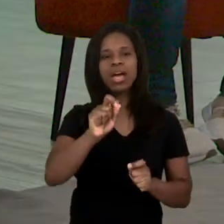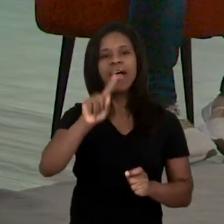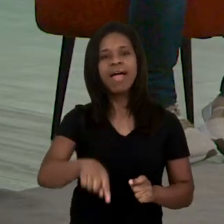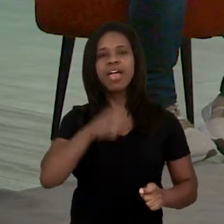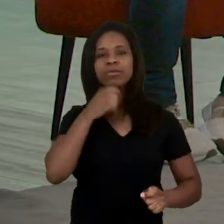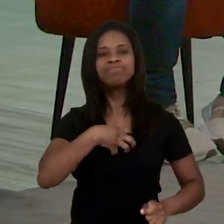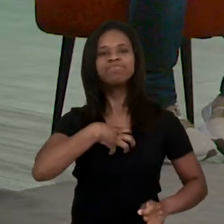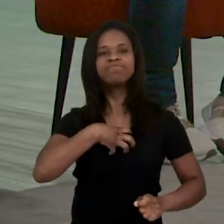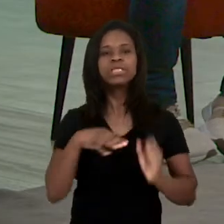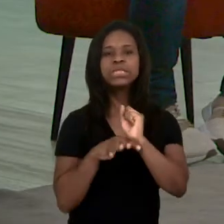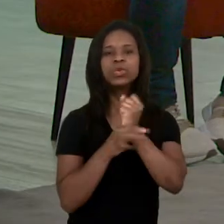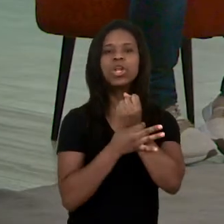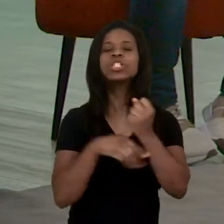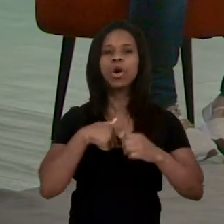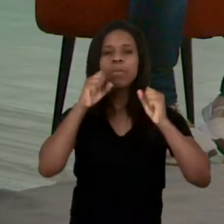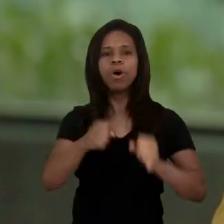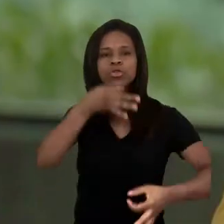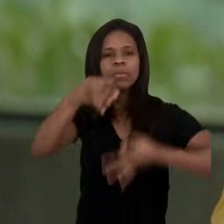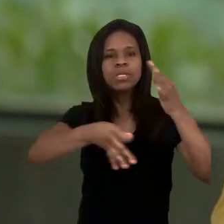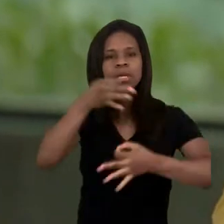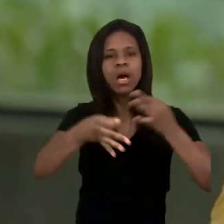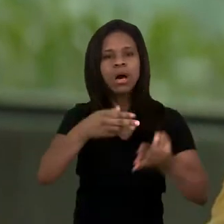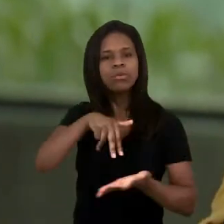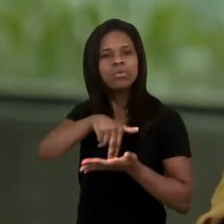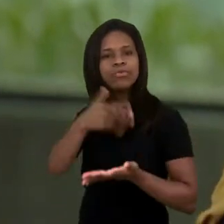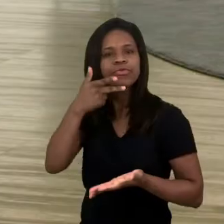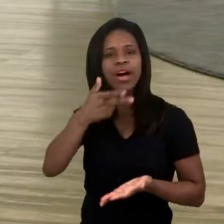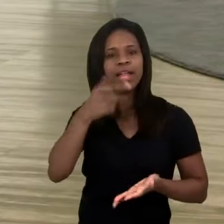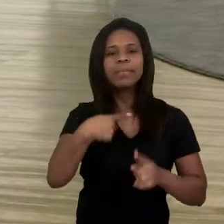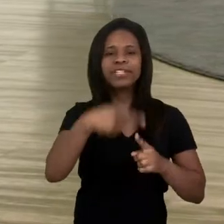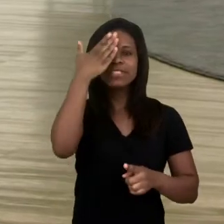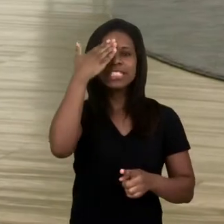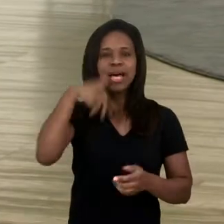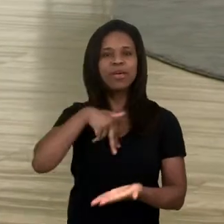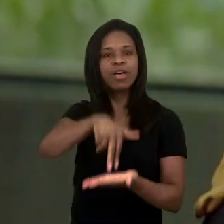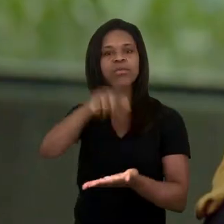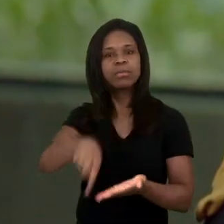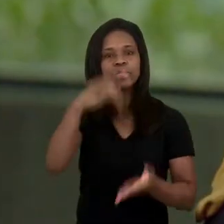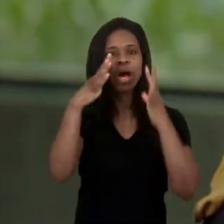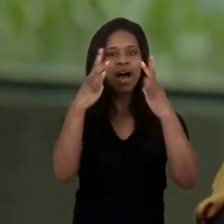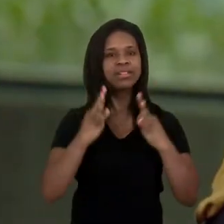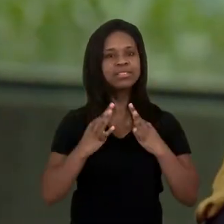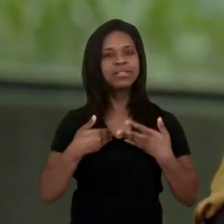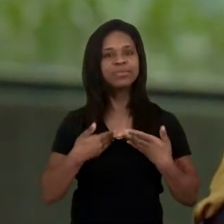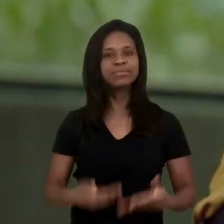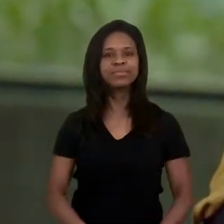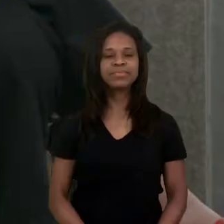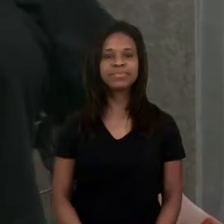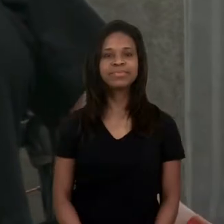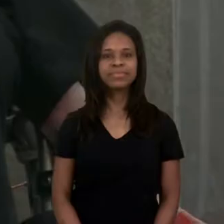lugar onde você sente segurança para poder dar a sua opinião, porque você sabe que naquele lugar você vai ser